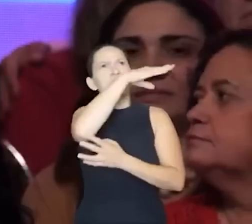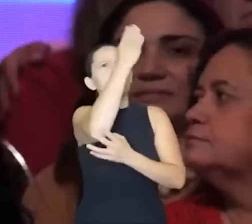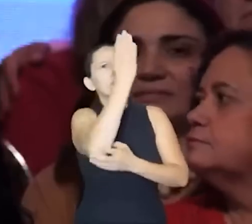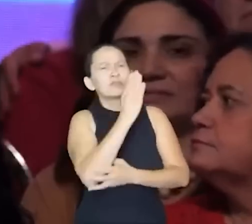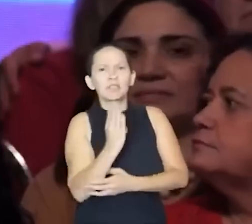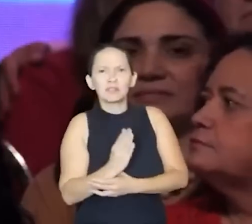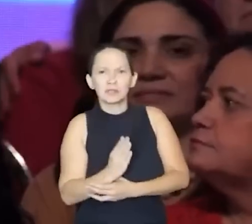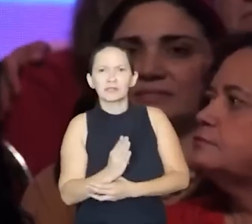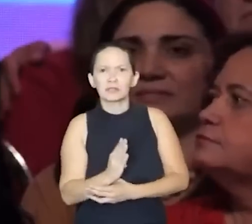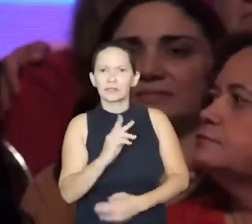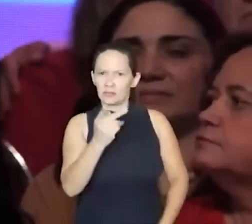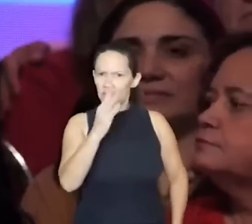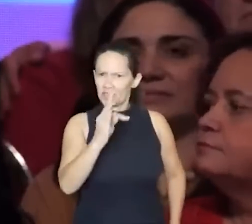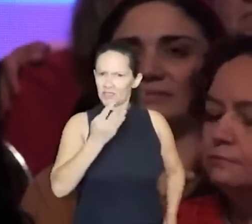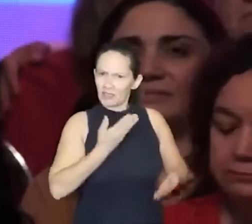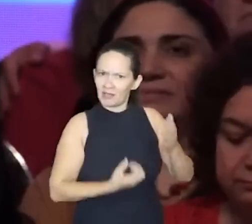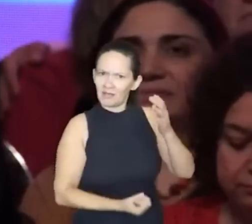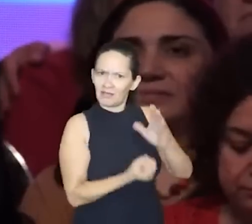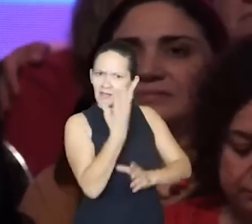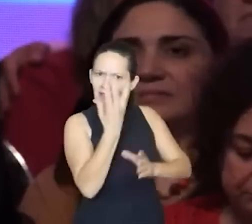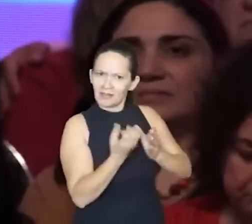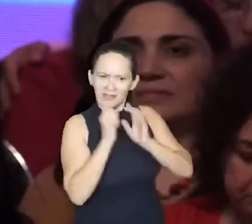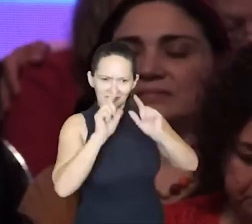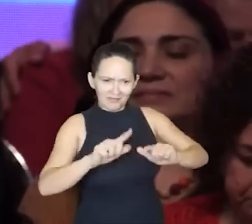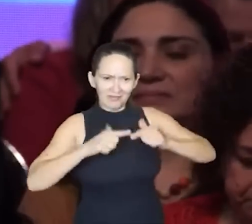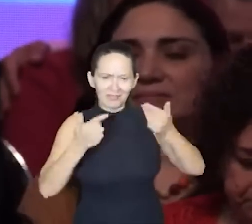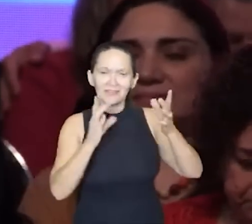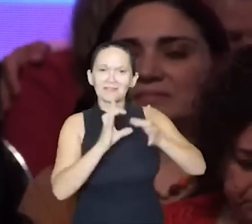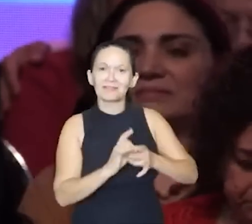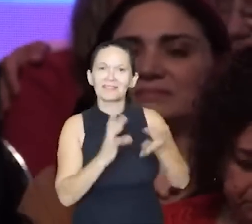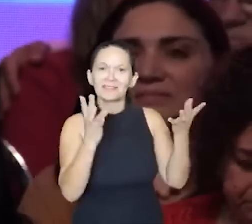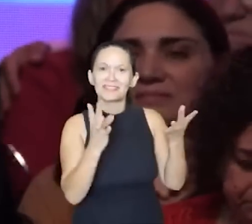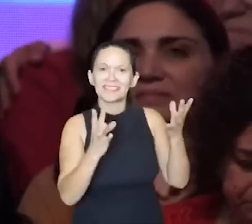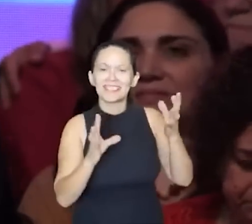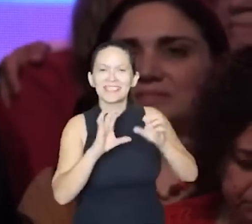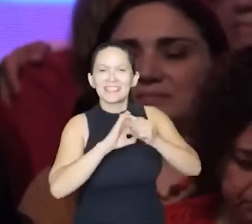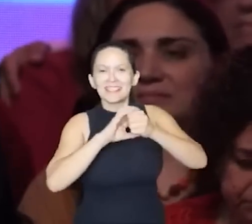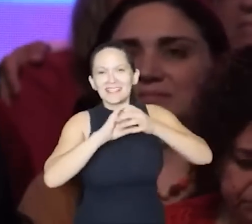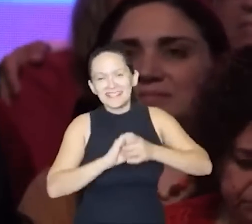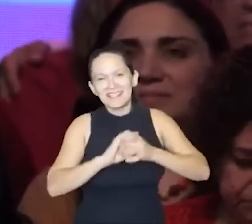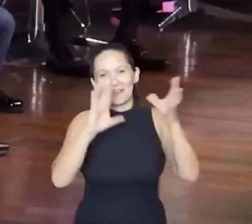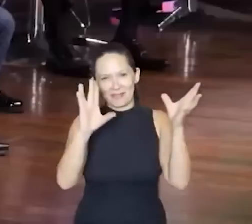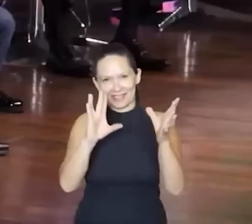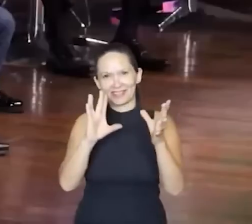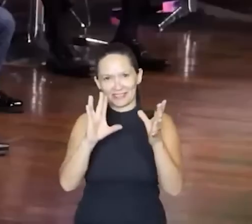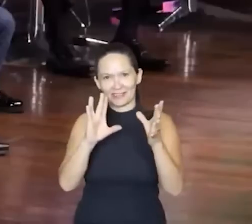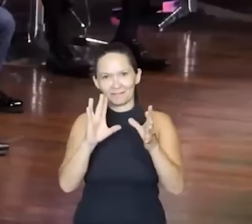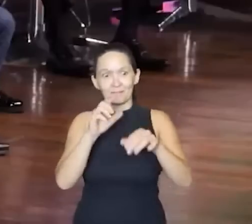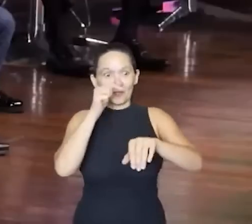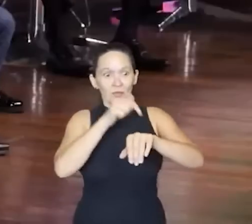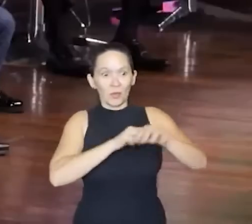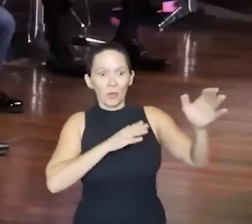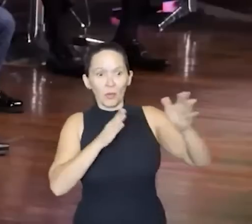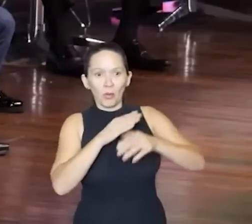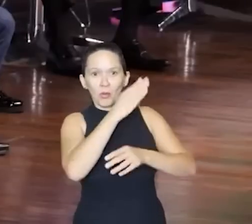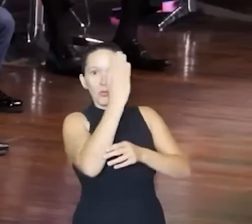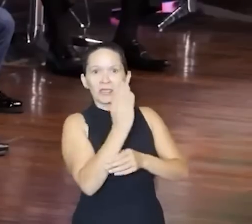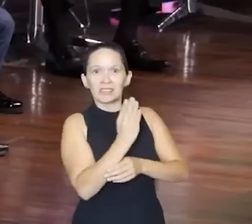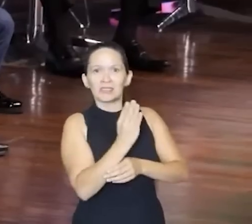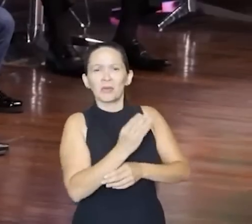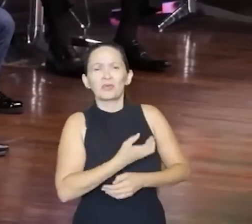O PT nasceu lutando por liberdade e democracia, num tempo em que o Brasil era oprimido pela